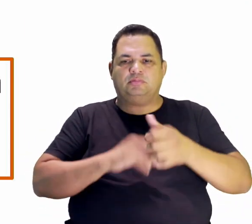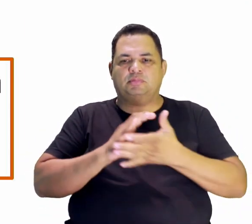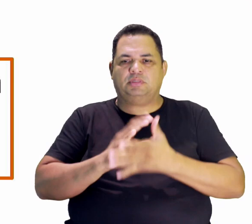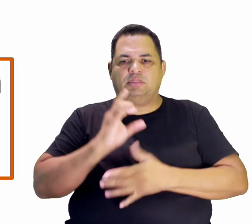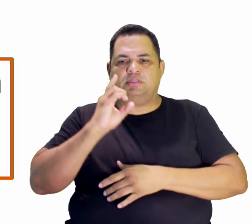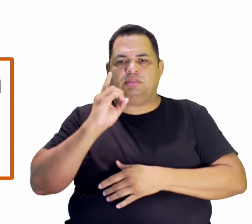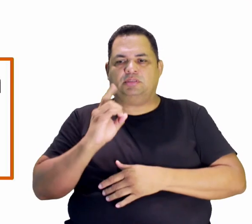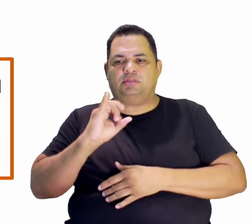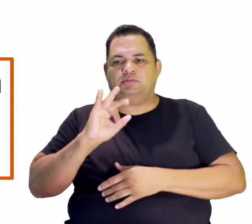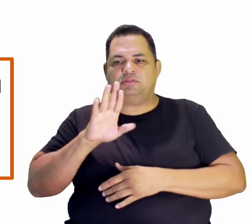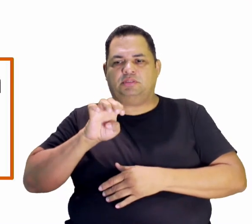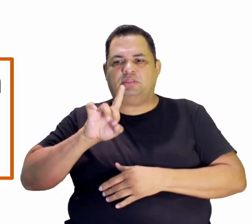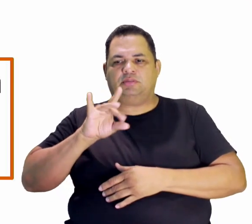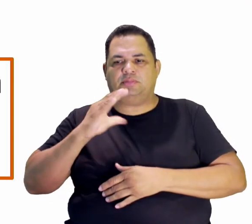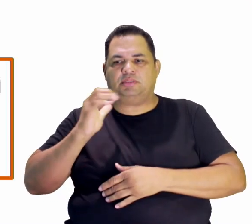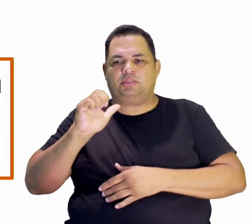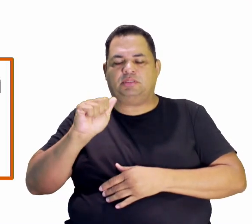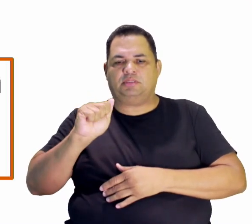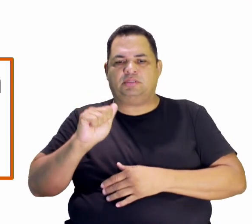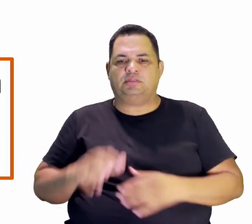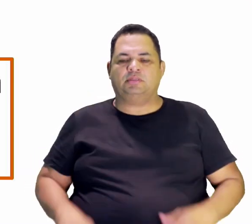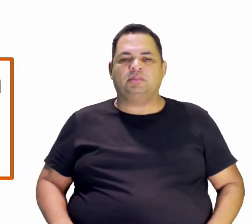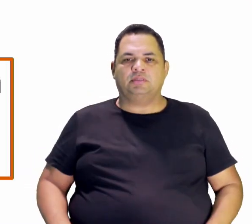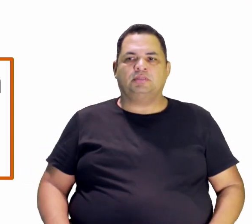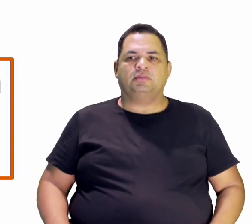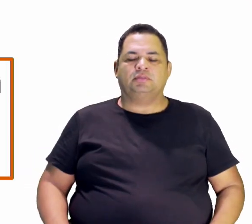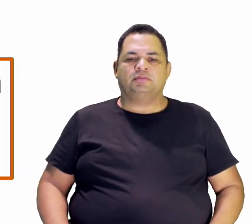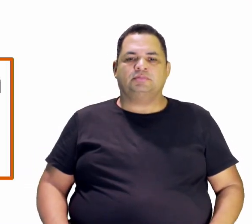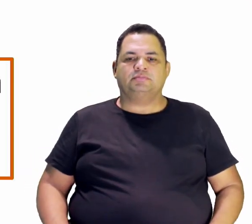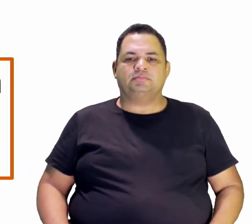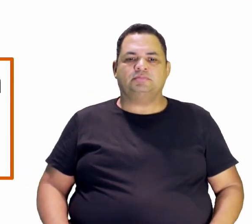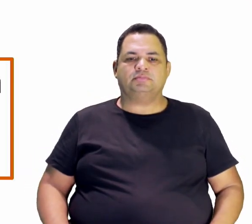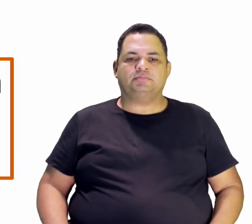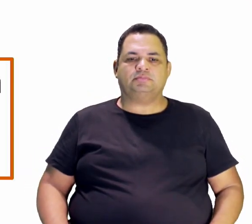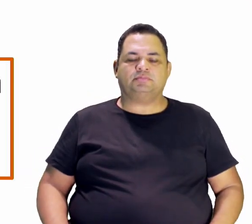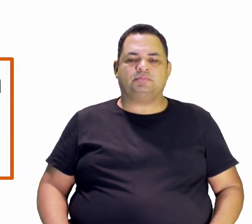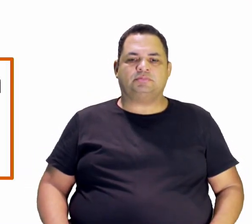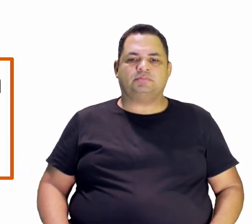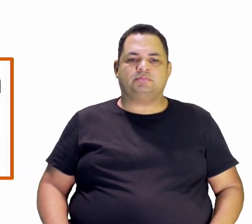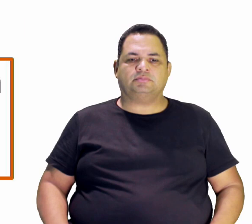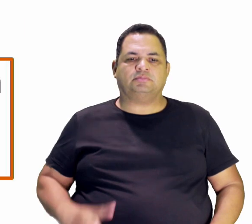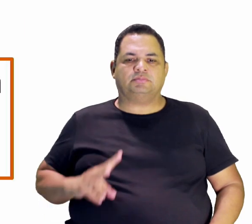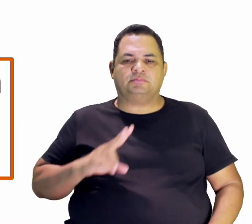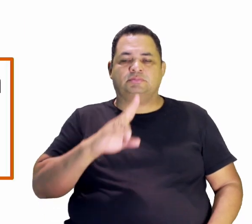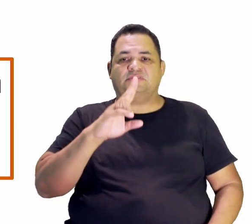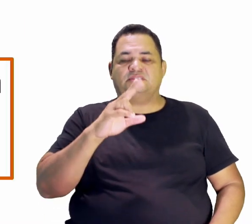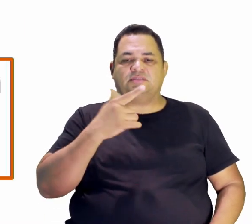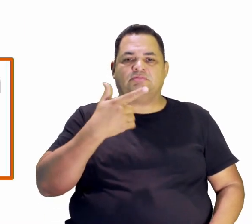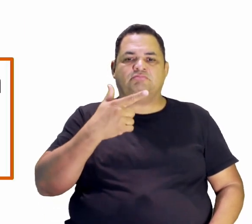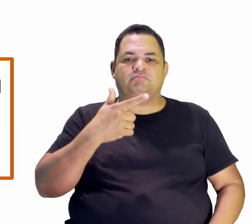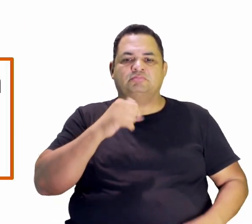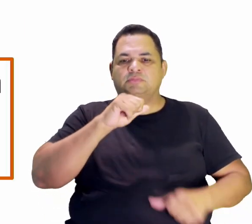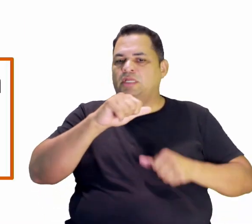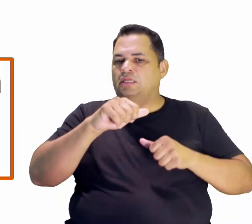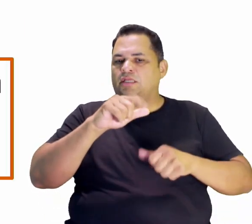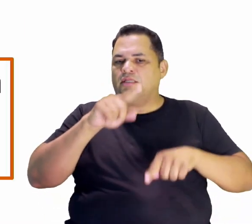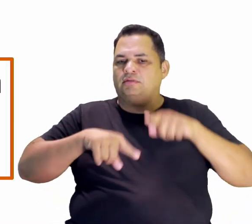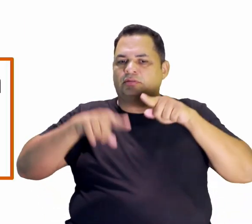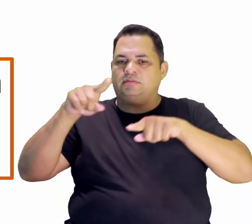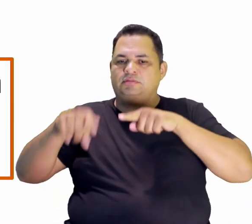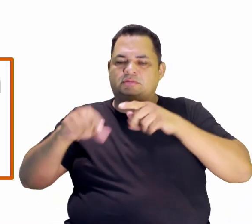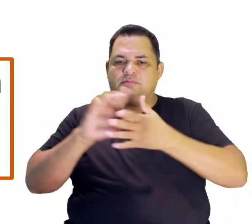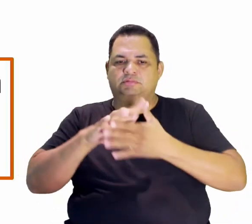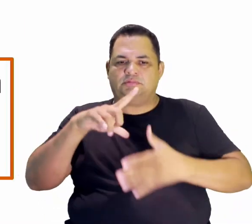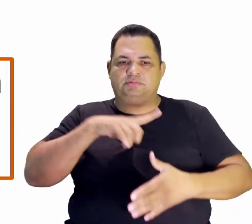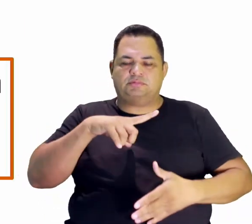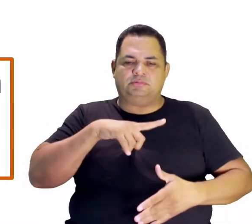né? Lembra bem, força é a causa que produz no corpo variação de velocidade. Se não produzir essa variação, nós temos